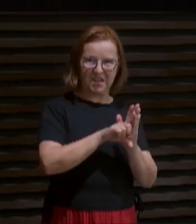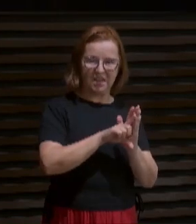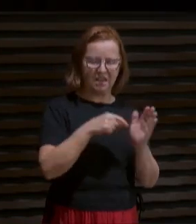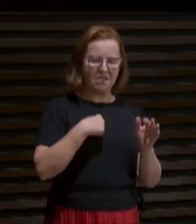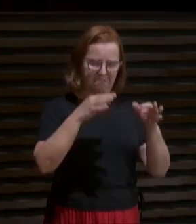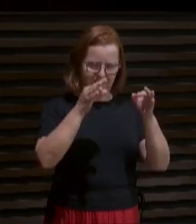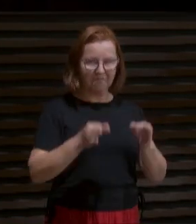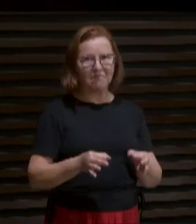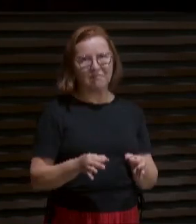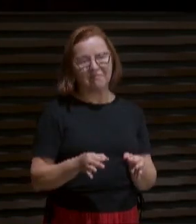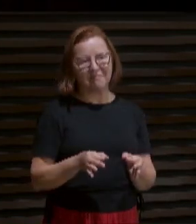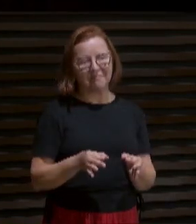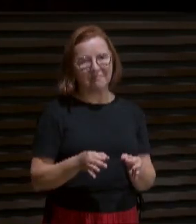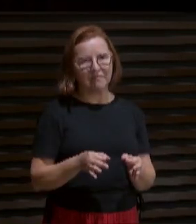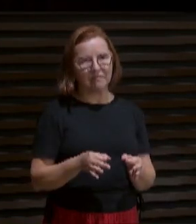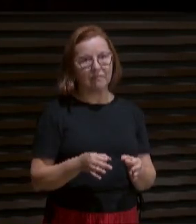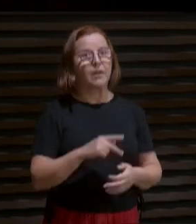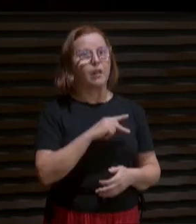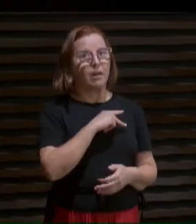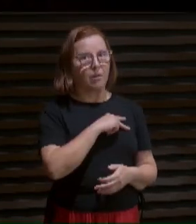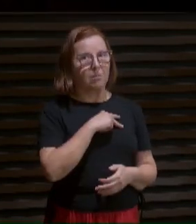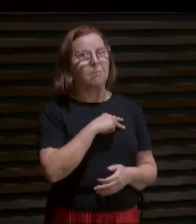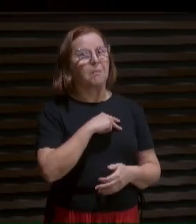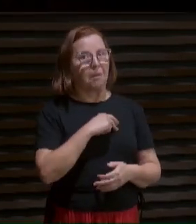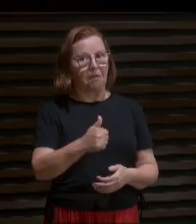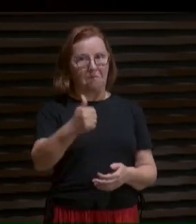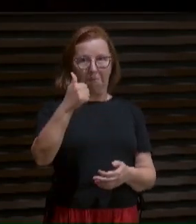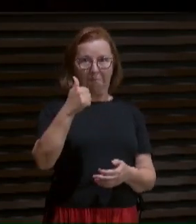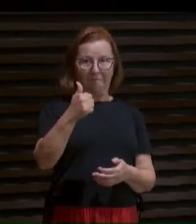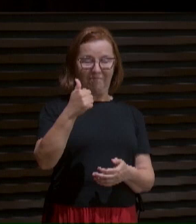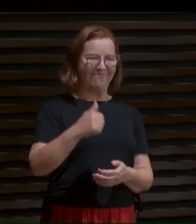irrepreensível. O cara era o tal.